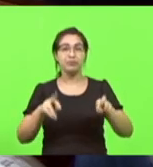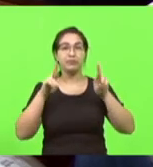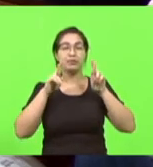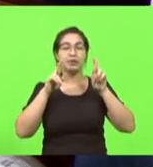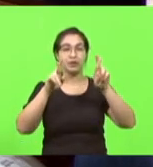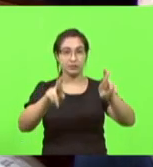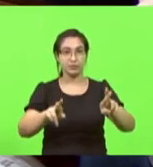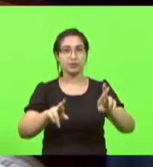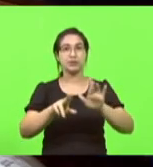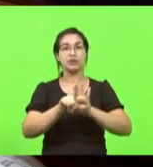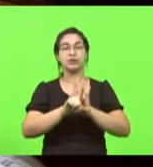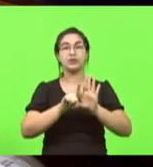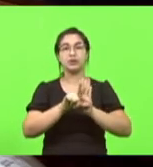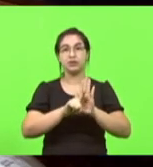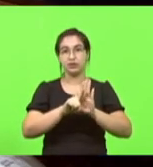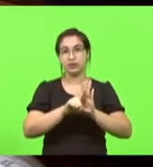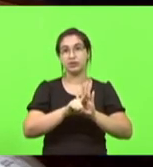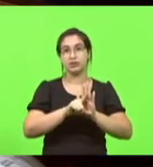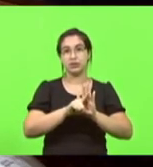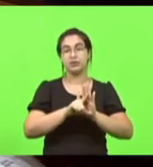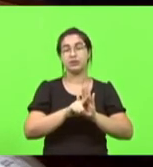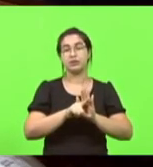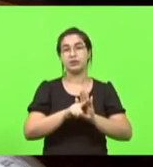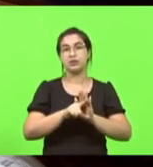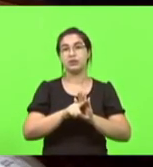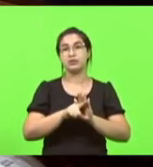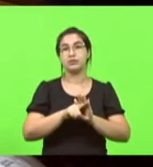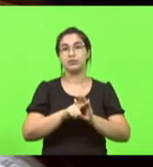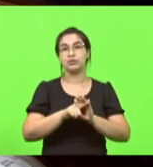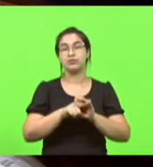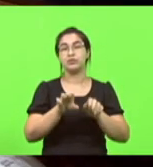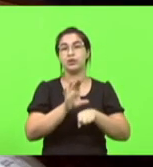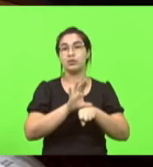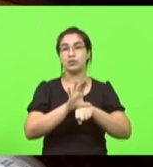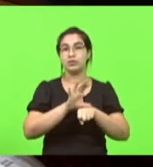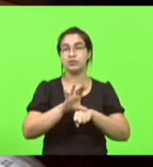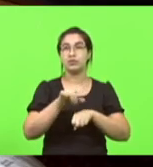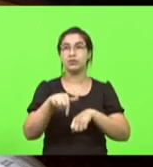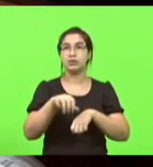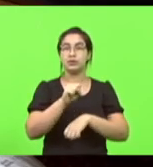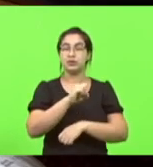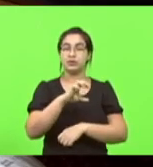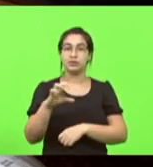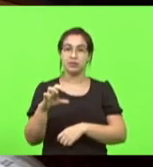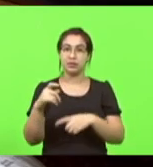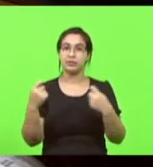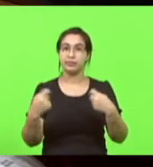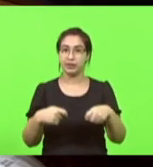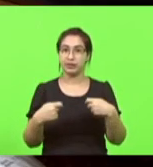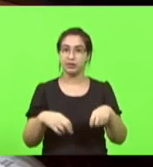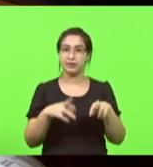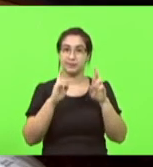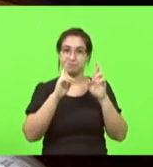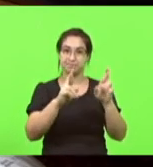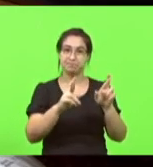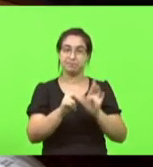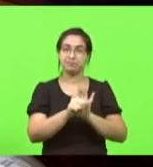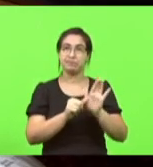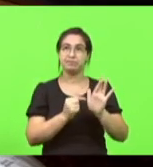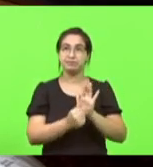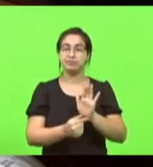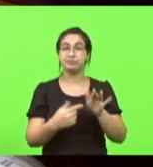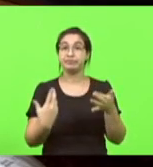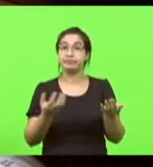legislação vigente, à Constituição do Estado de Santa Catarina, é necessário mantermos esse veto. E